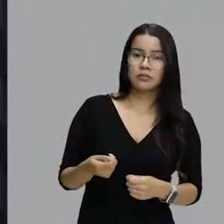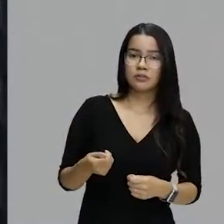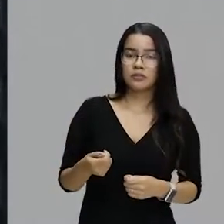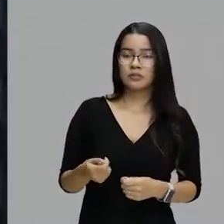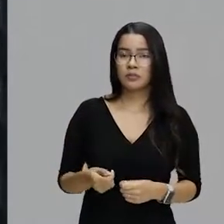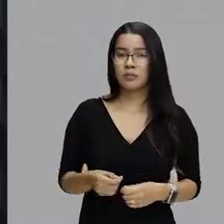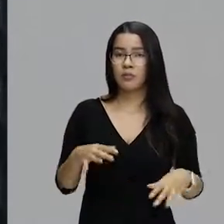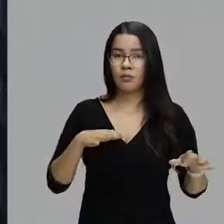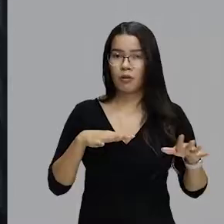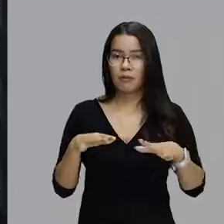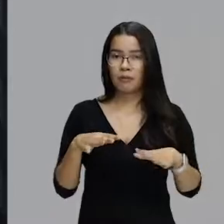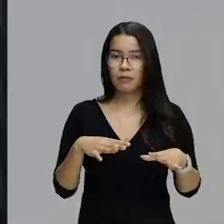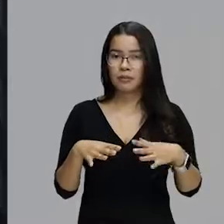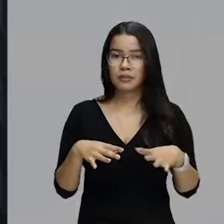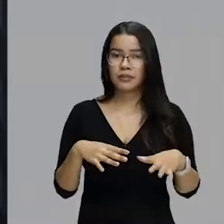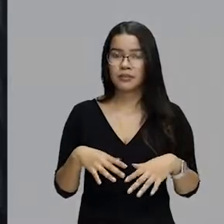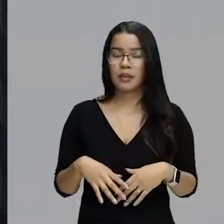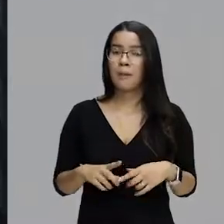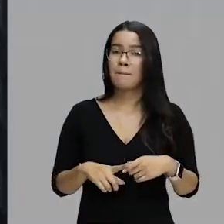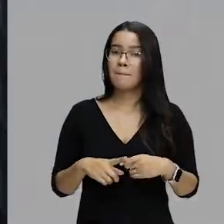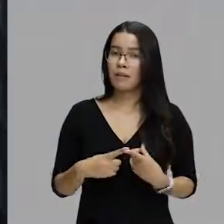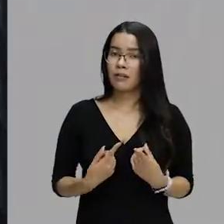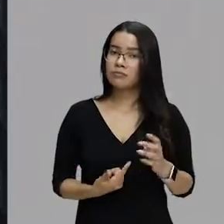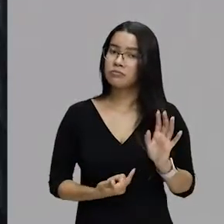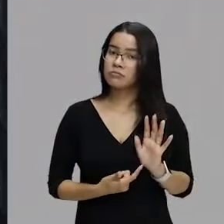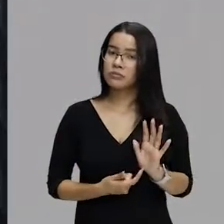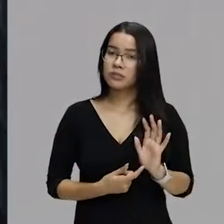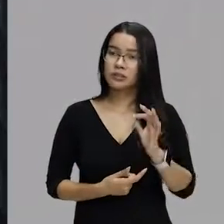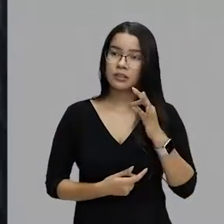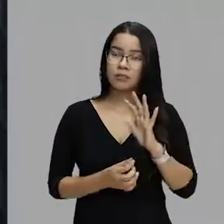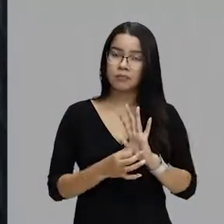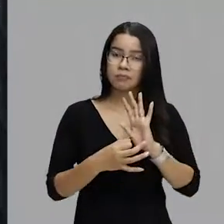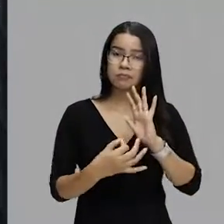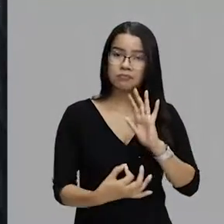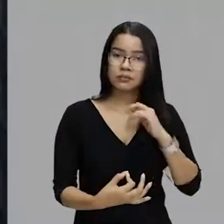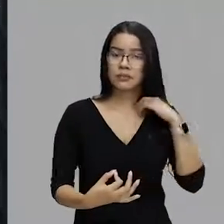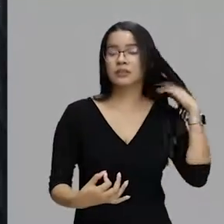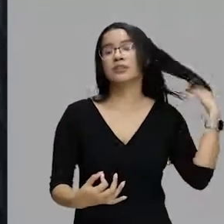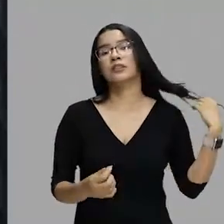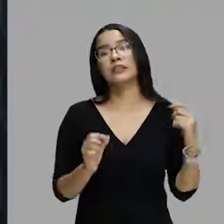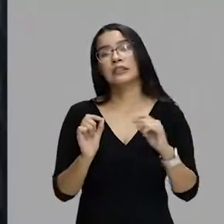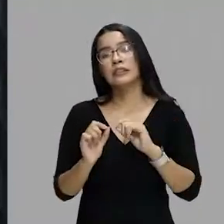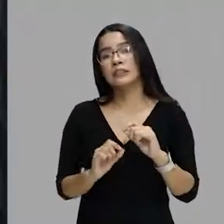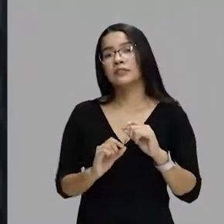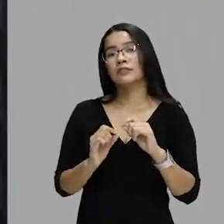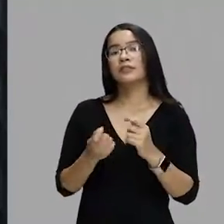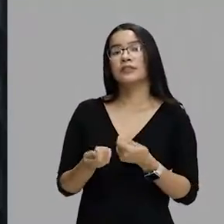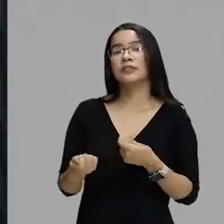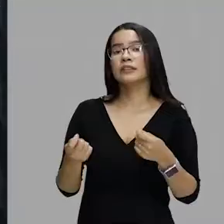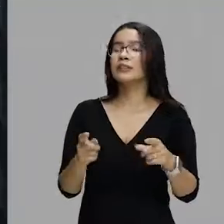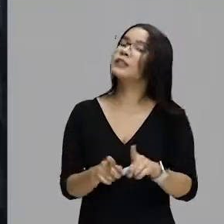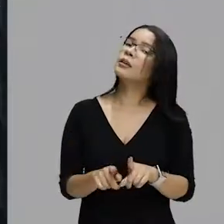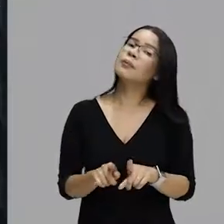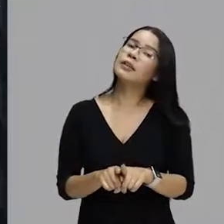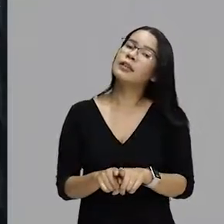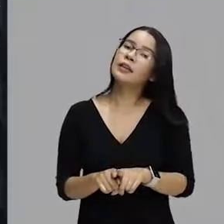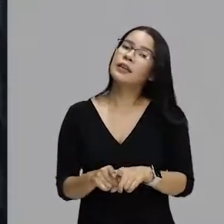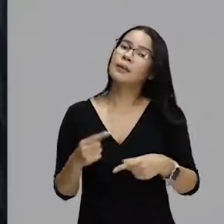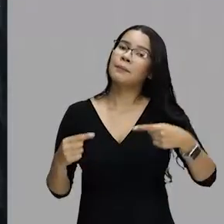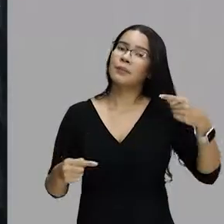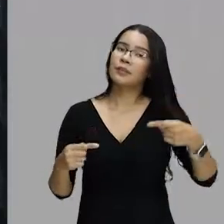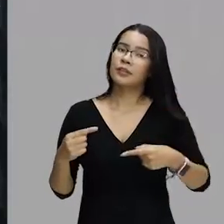movimento anticastrista, mas há indícios muito sérios desse financiamento, e dessa forma a política